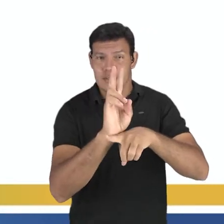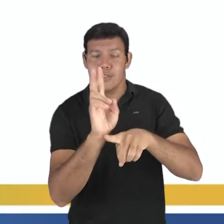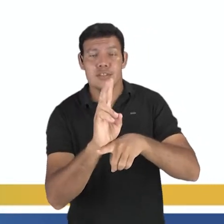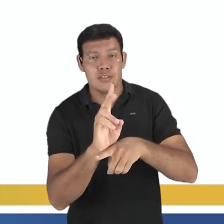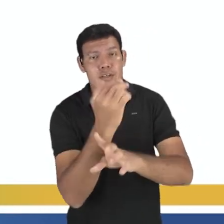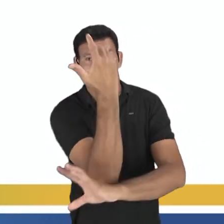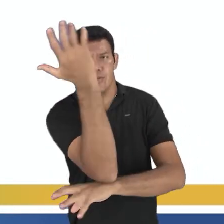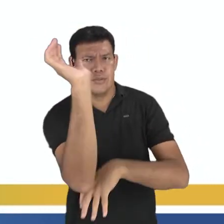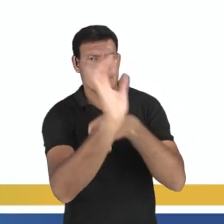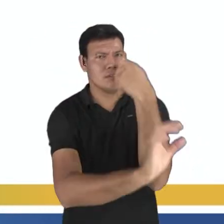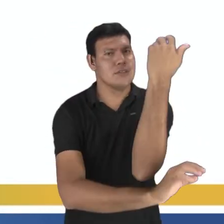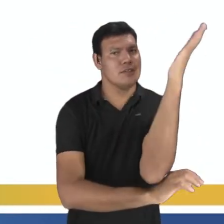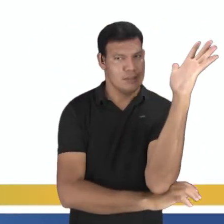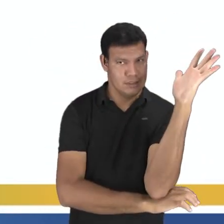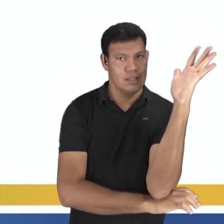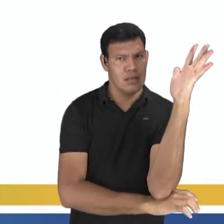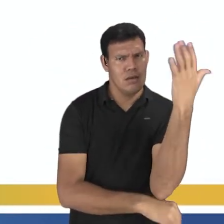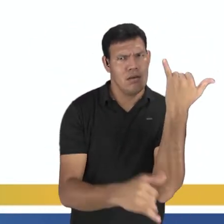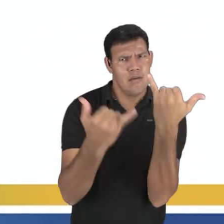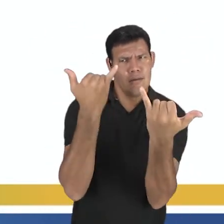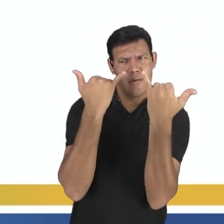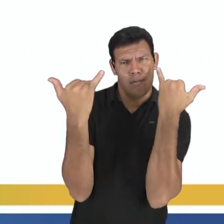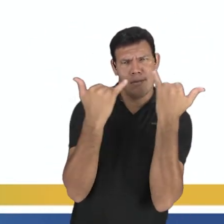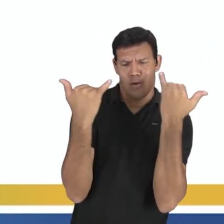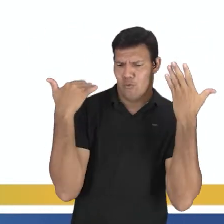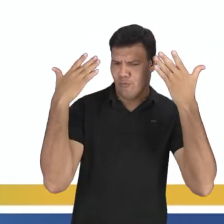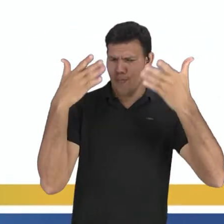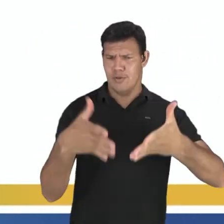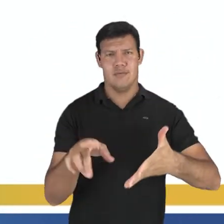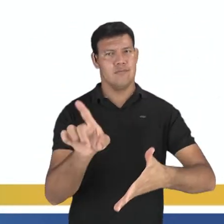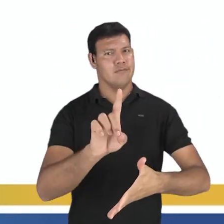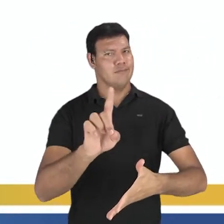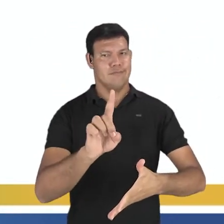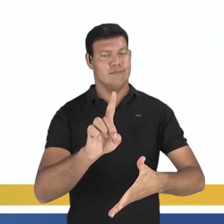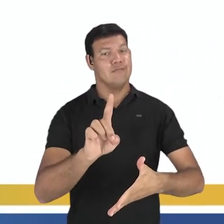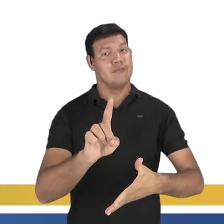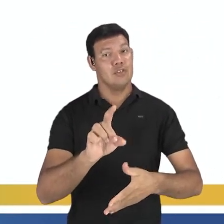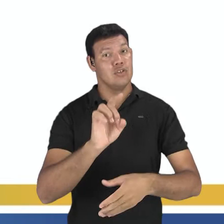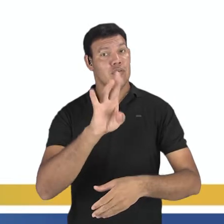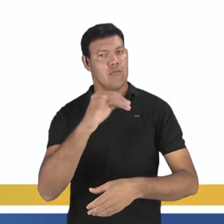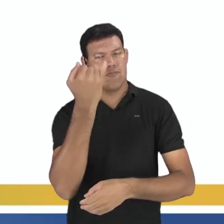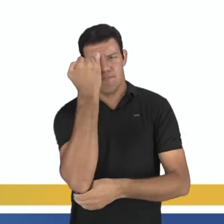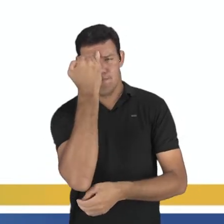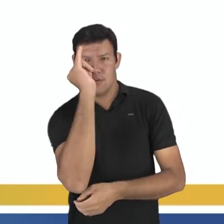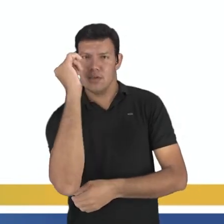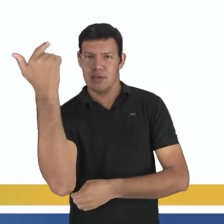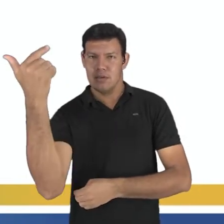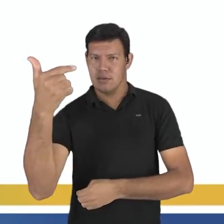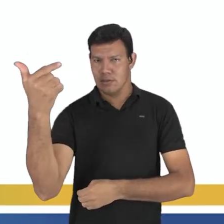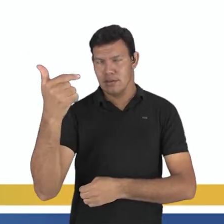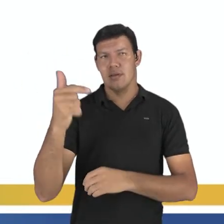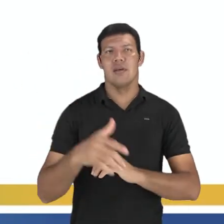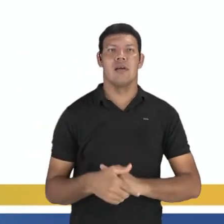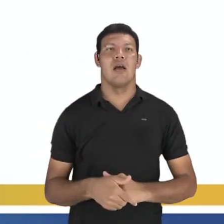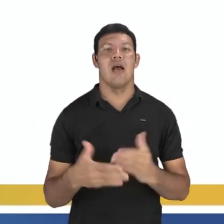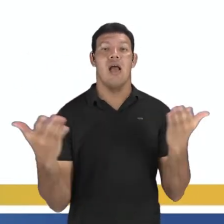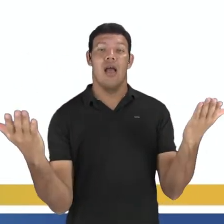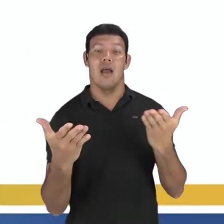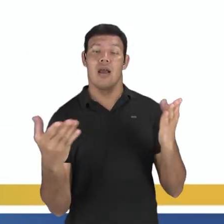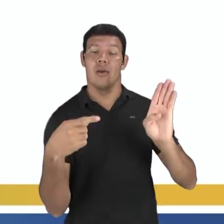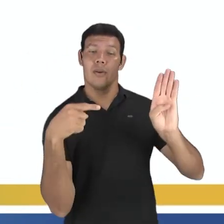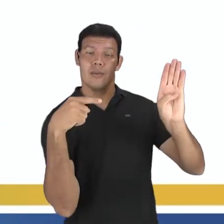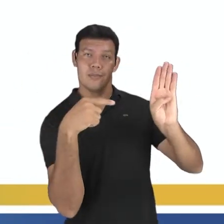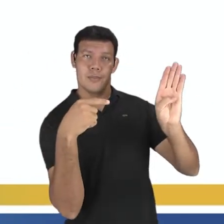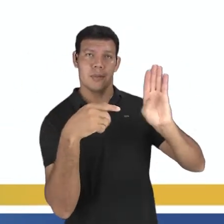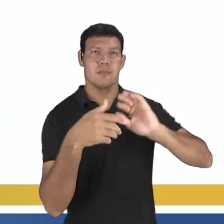natureza, mas esta informação não era a principal, era uma informação secundária. Vejamos agora a